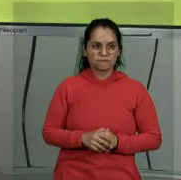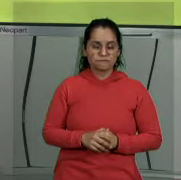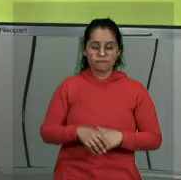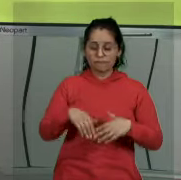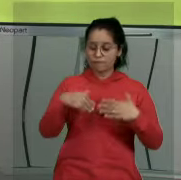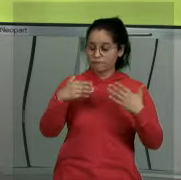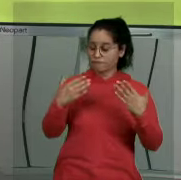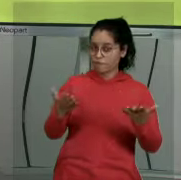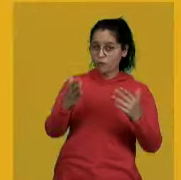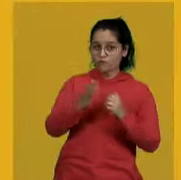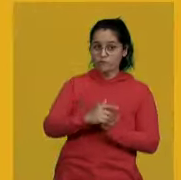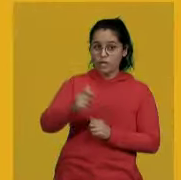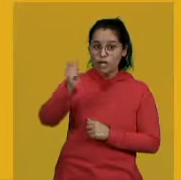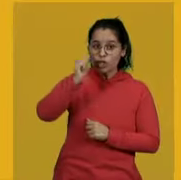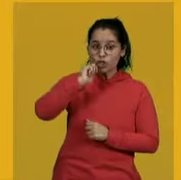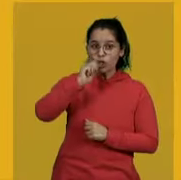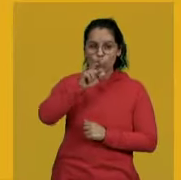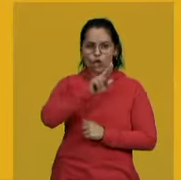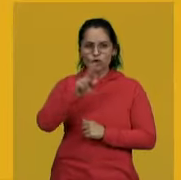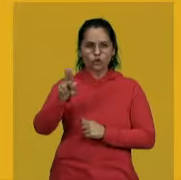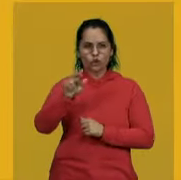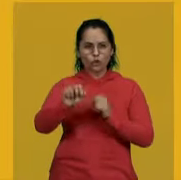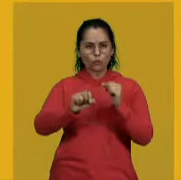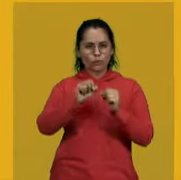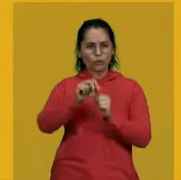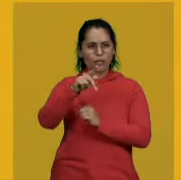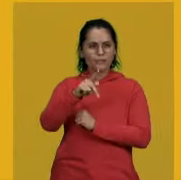As drogas, elas são chamadas de substâncias